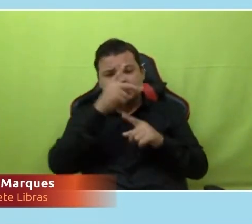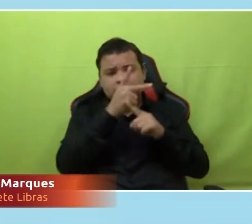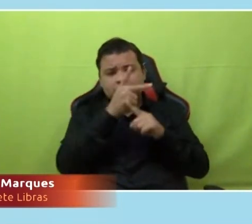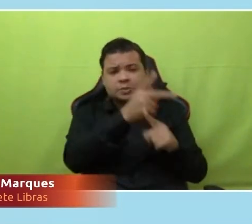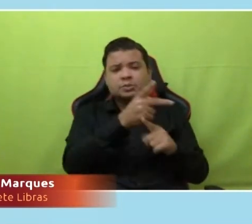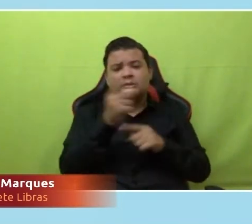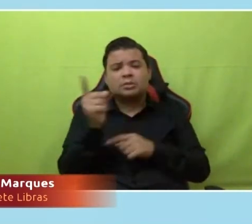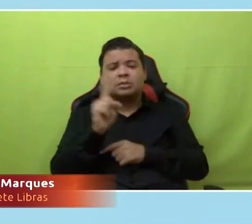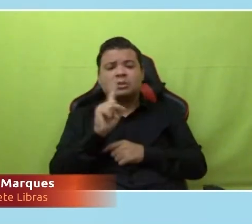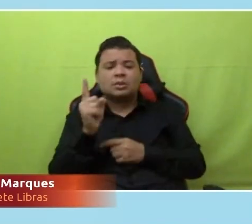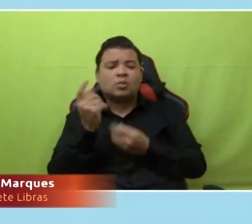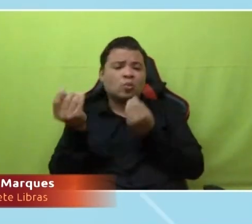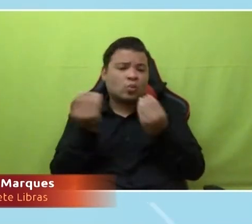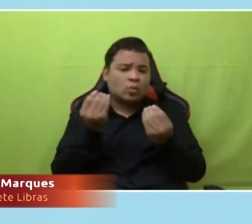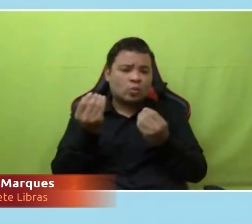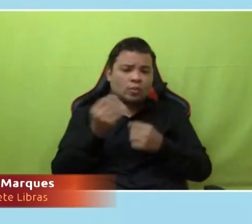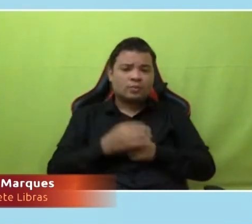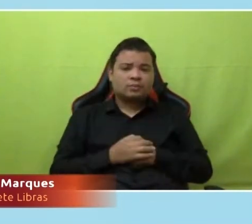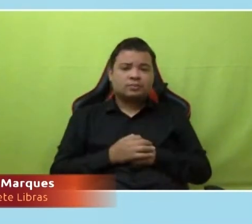complicações?